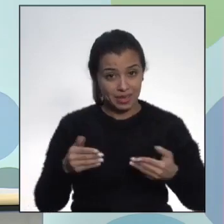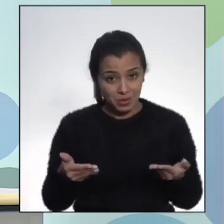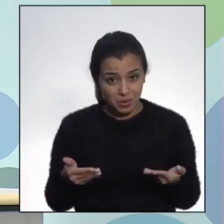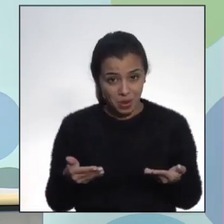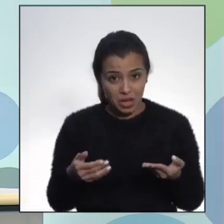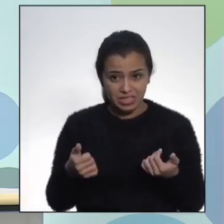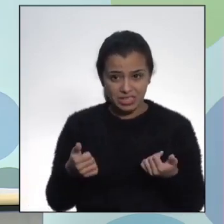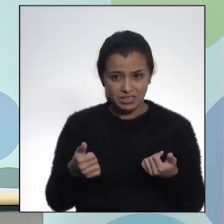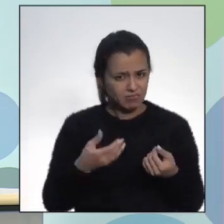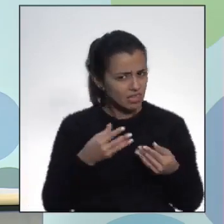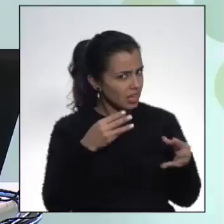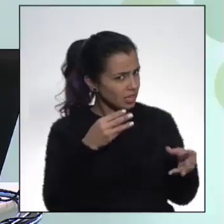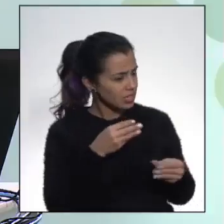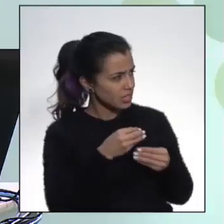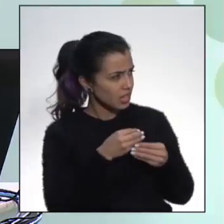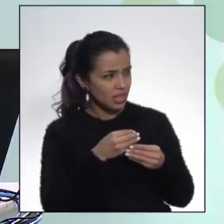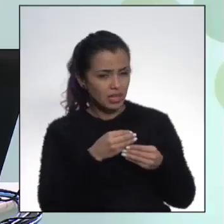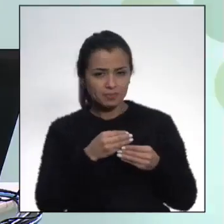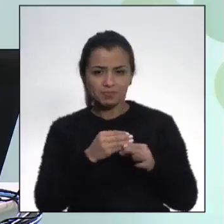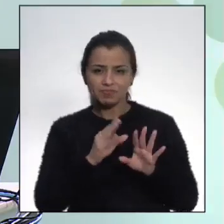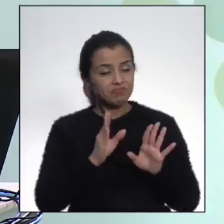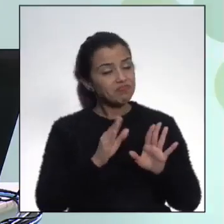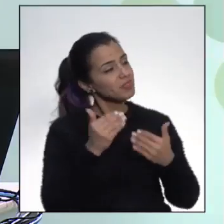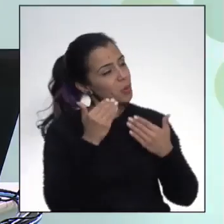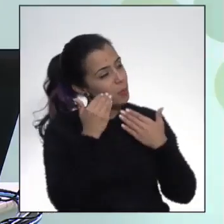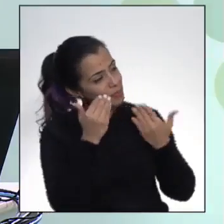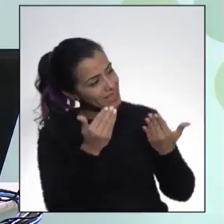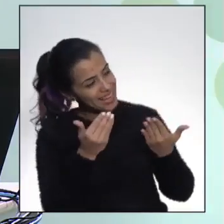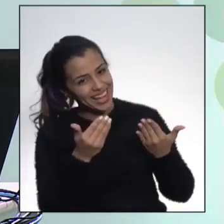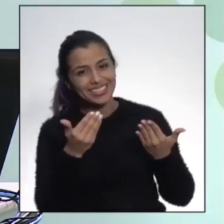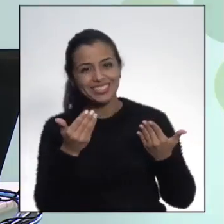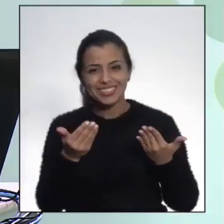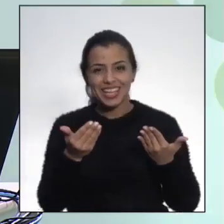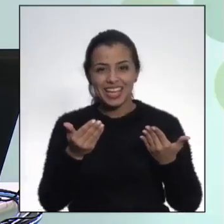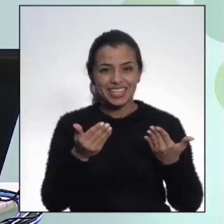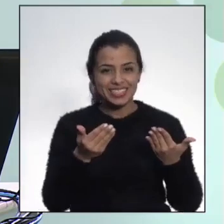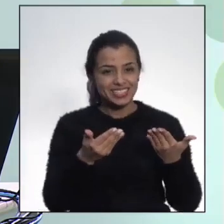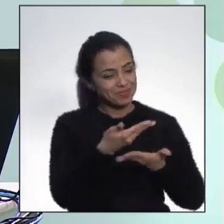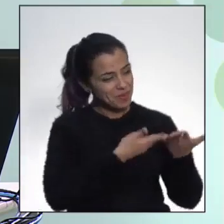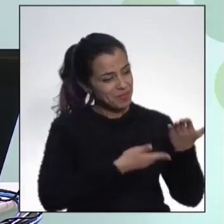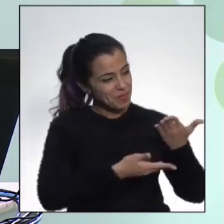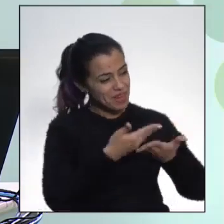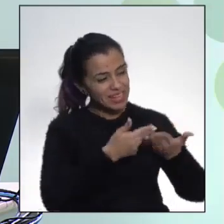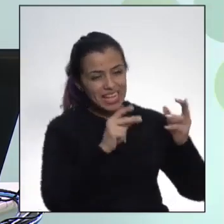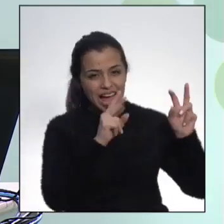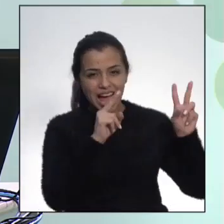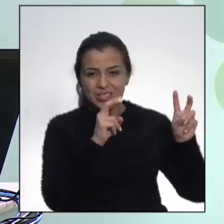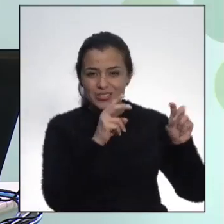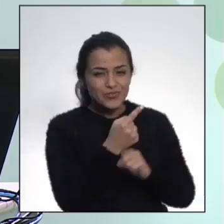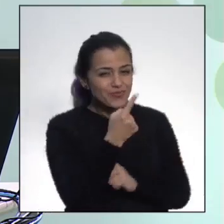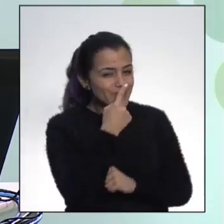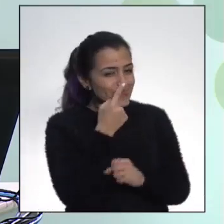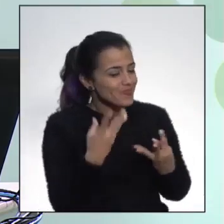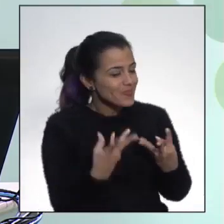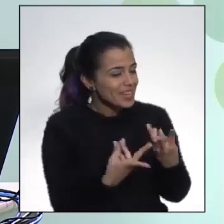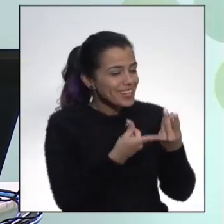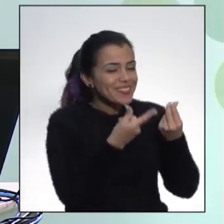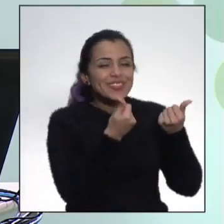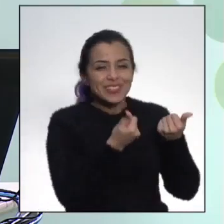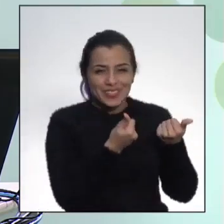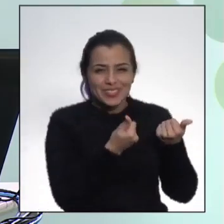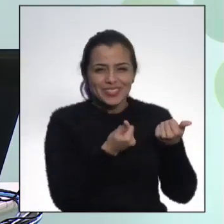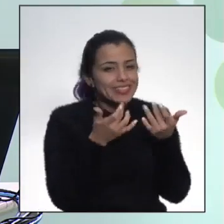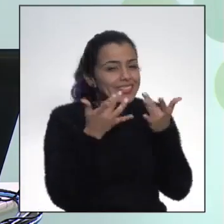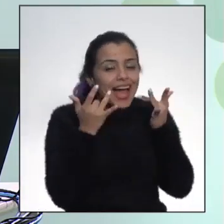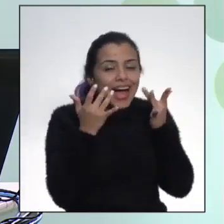Algo a acrescentar, professora? Não, eu agradeço muito por você deixar eu trabalhar com você com esse assunto tão enriquecido. Verdade, né? Né? Teatro, Teatro